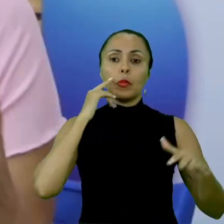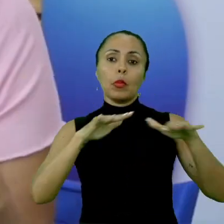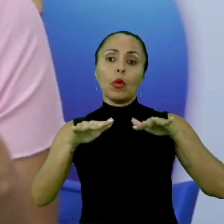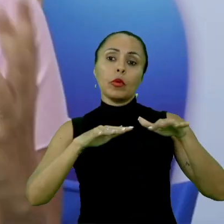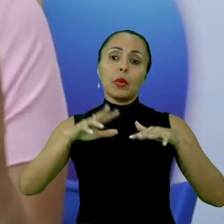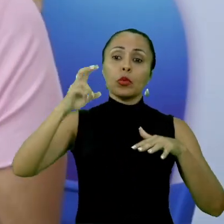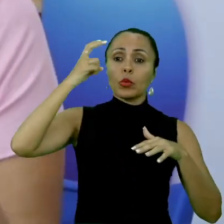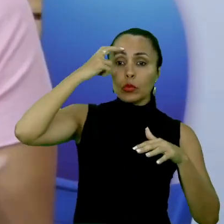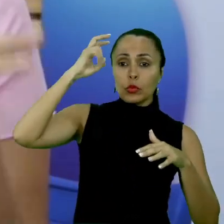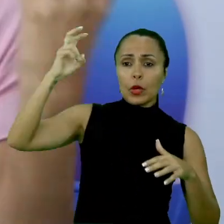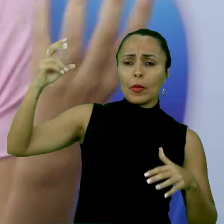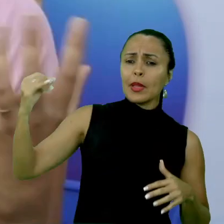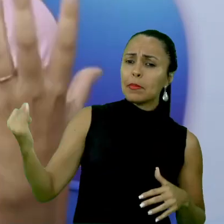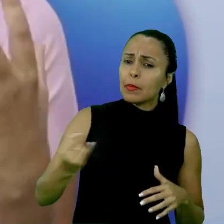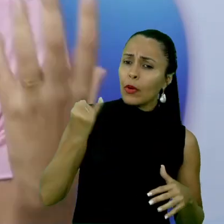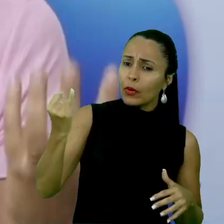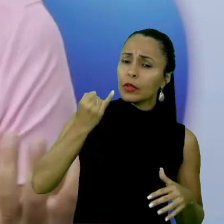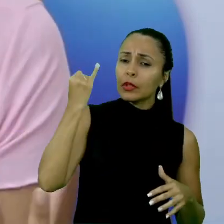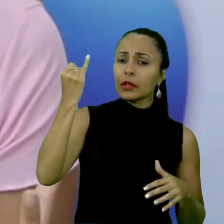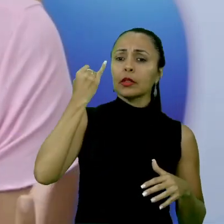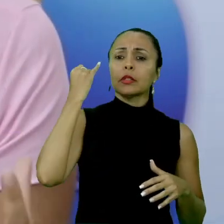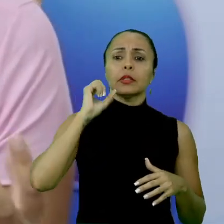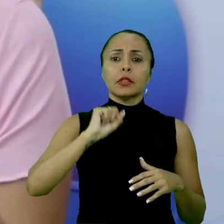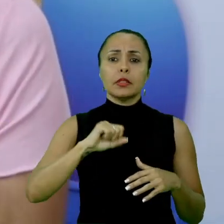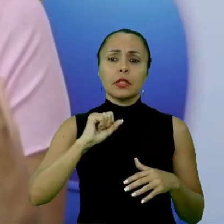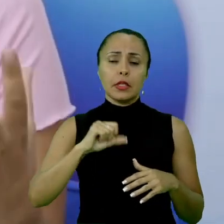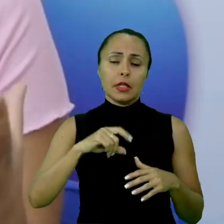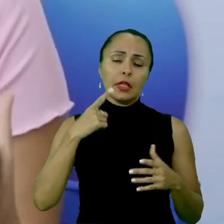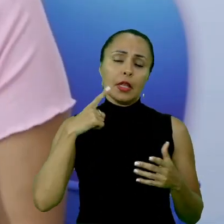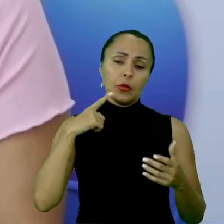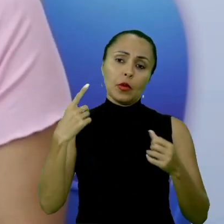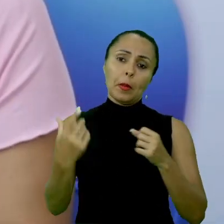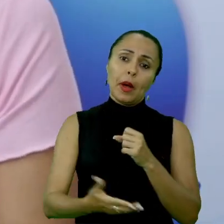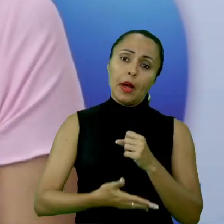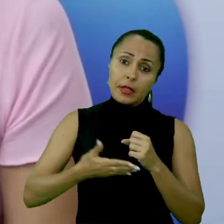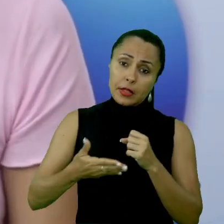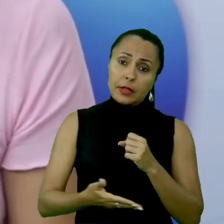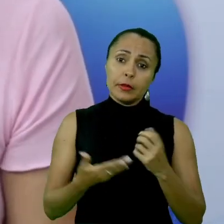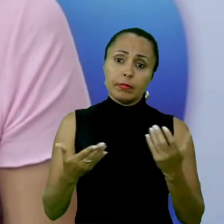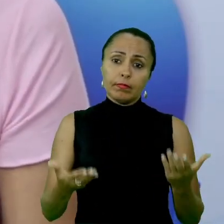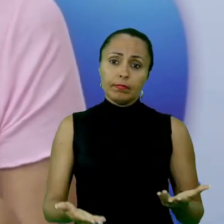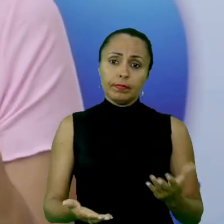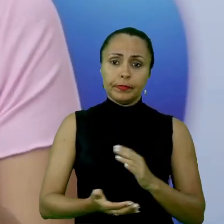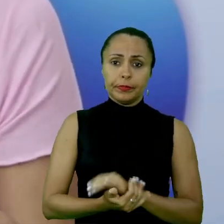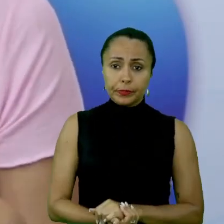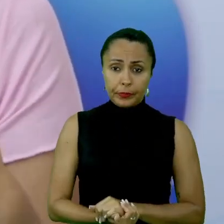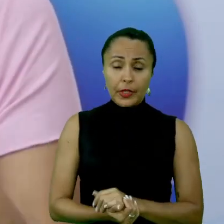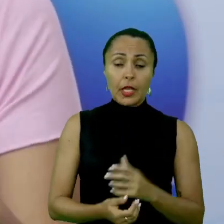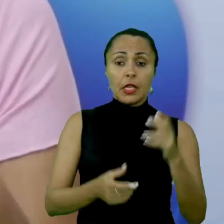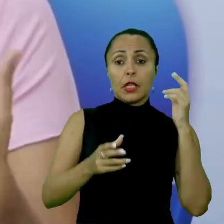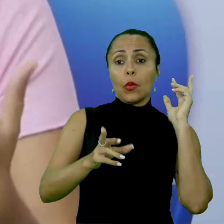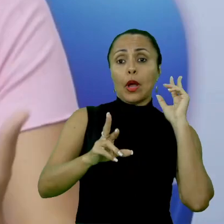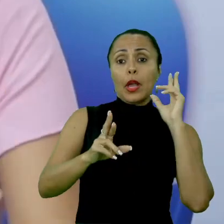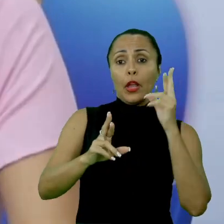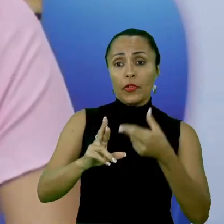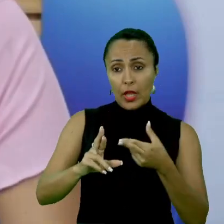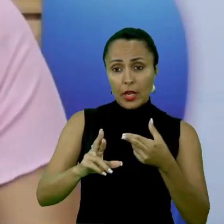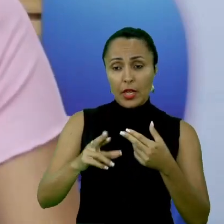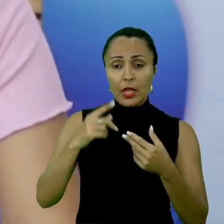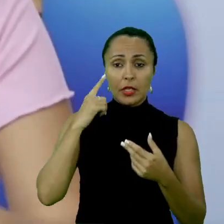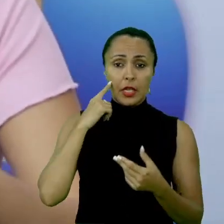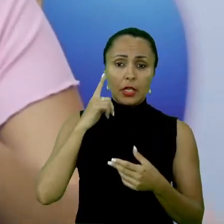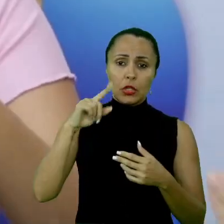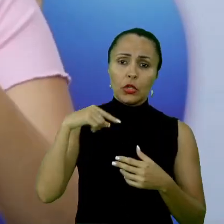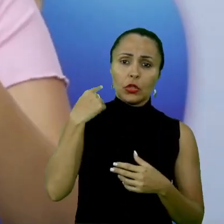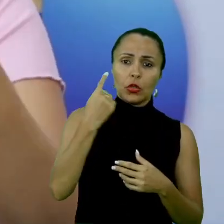tão importante, é tão interessante que a gente está fazendo uma coleção baseada nisso. Isso, na verdade, é uma referência no sentido de estamos nos